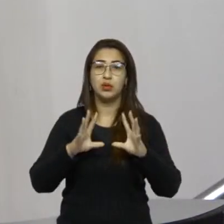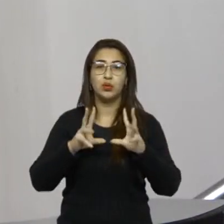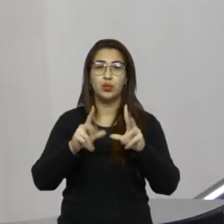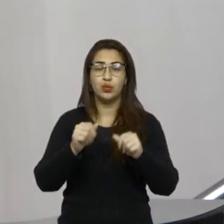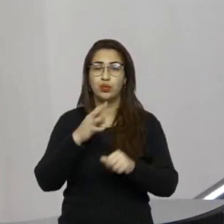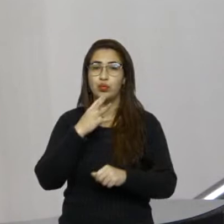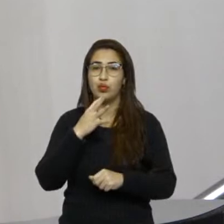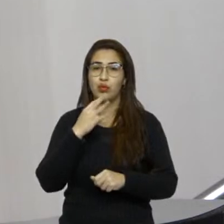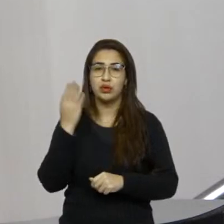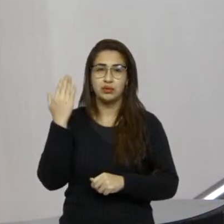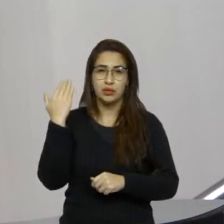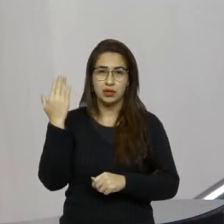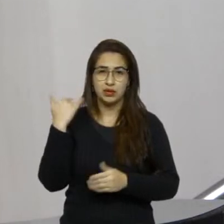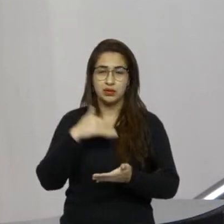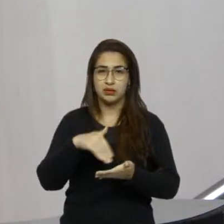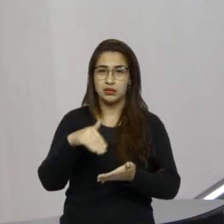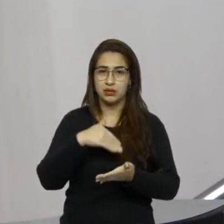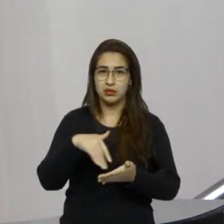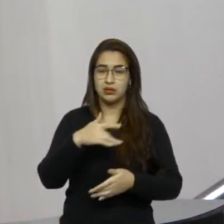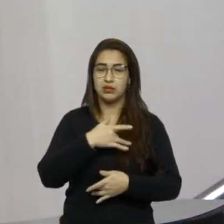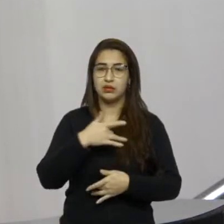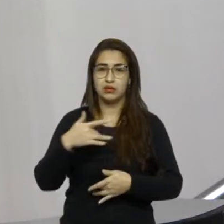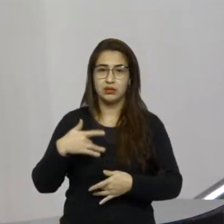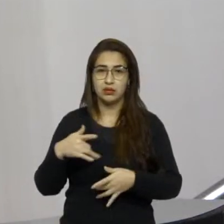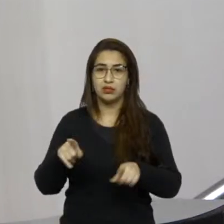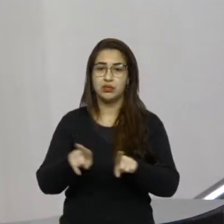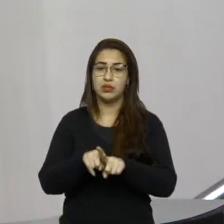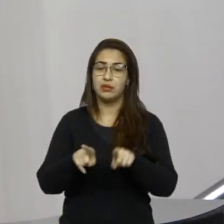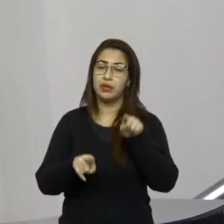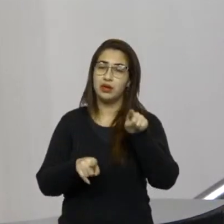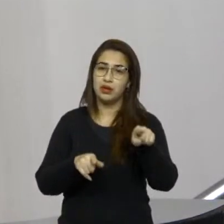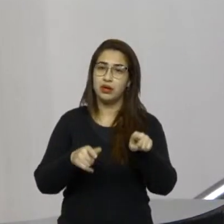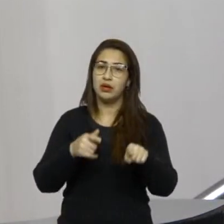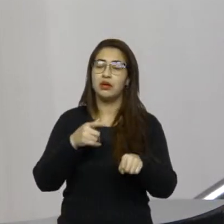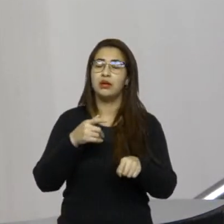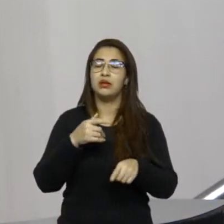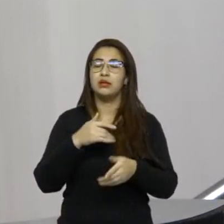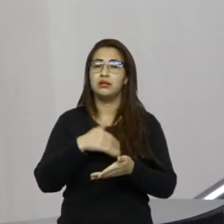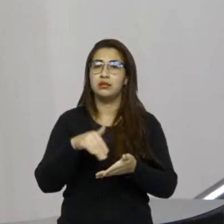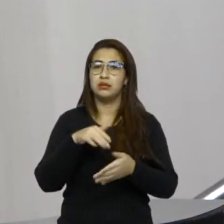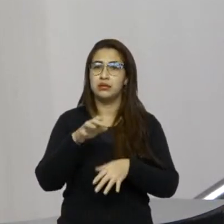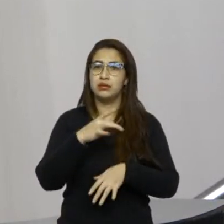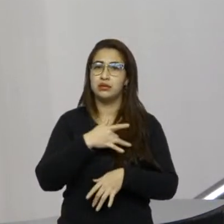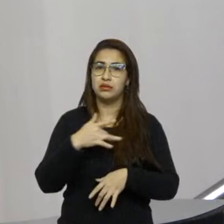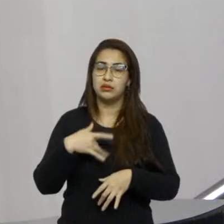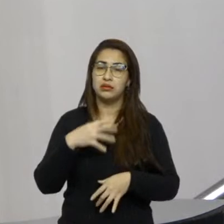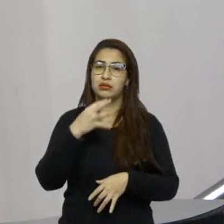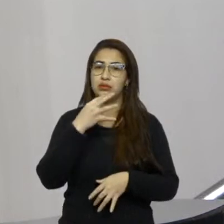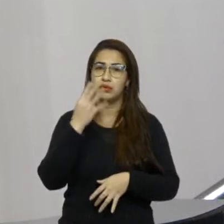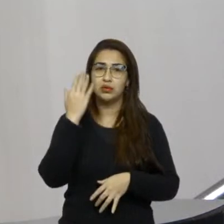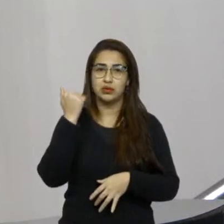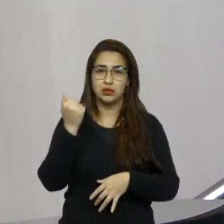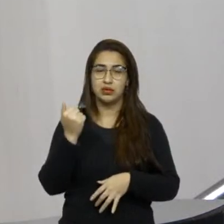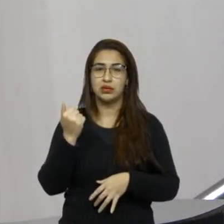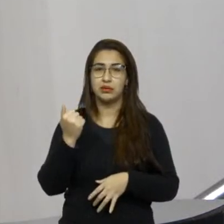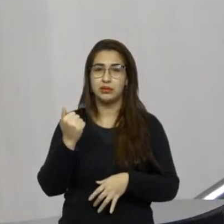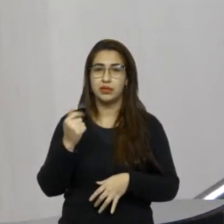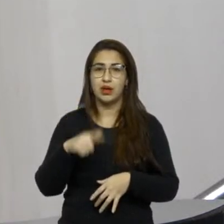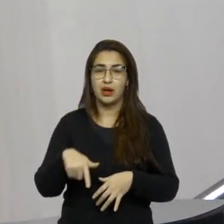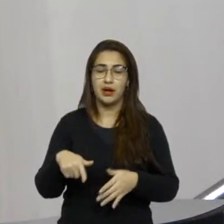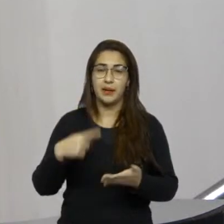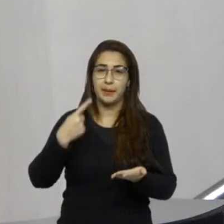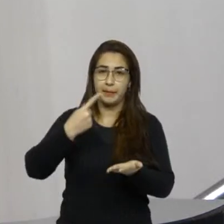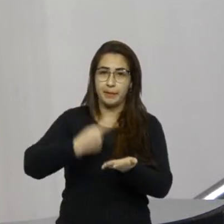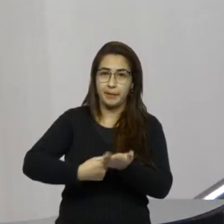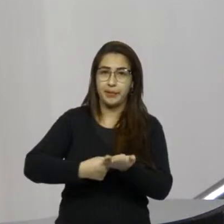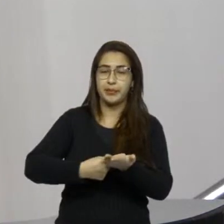de Saúde, já é de conhecimento agora do atual secretário de Saúde. O Hospital Santo Antônio é partícipe do Programa Federal Rede Cegonha,